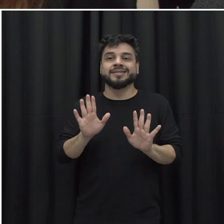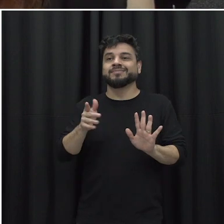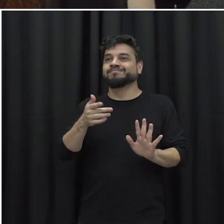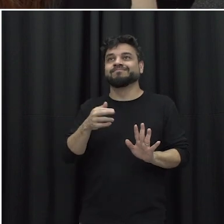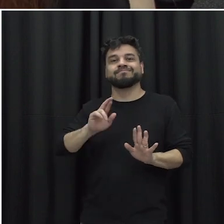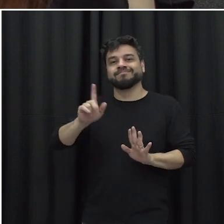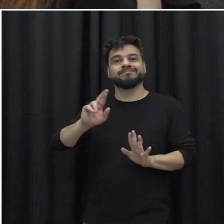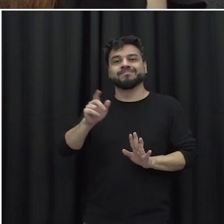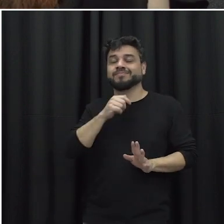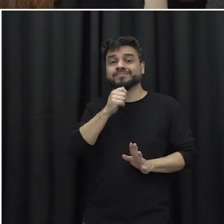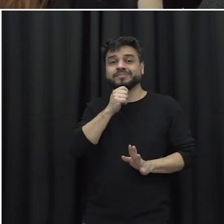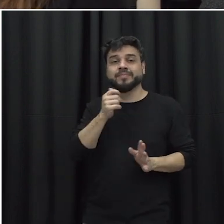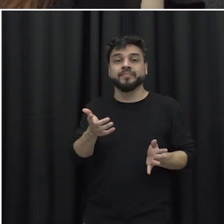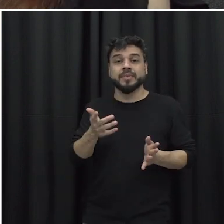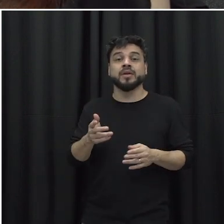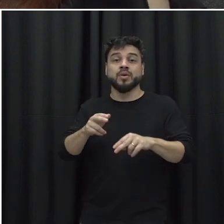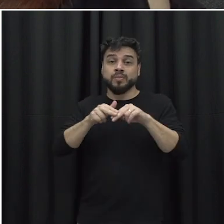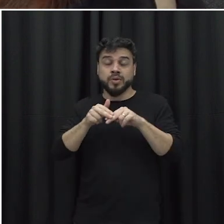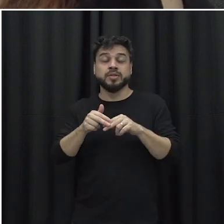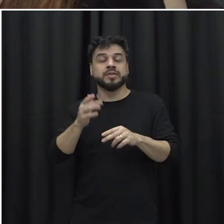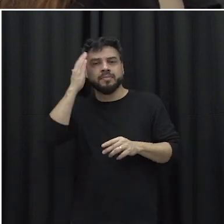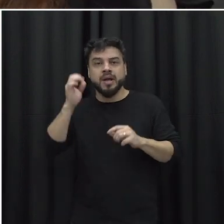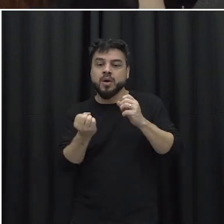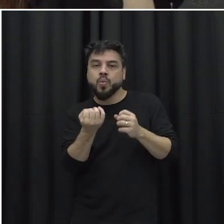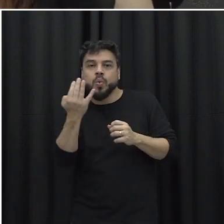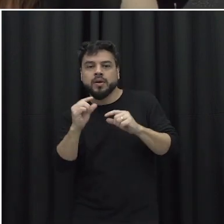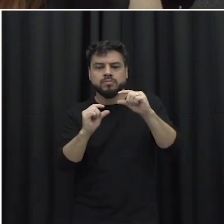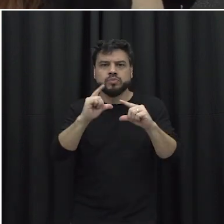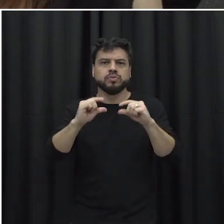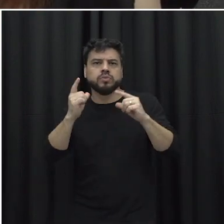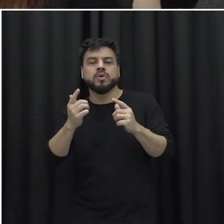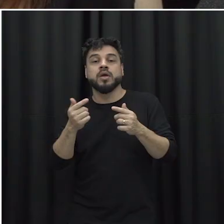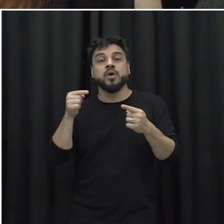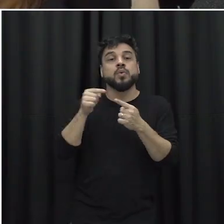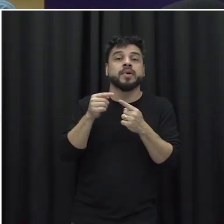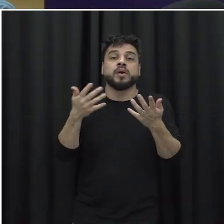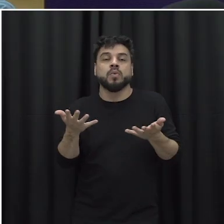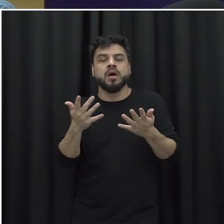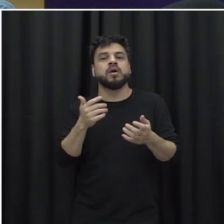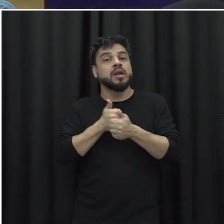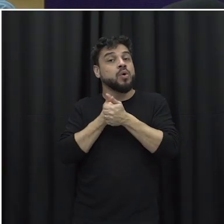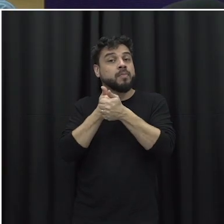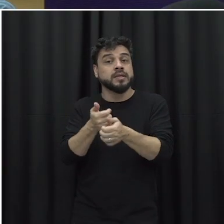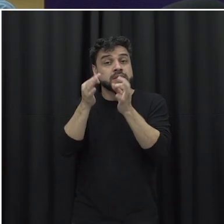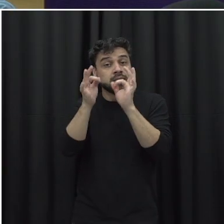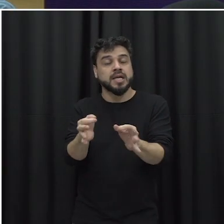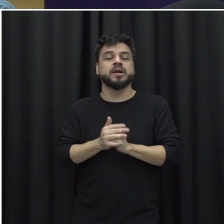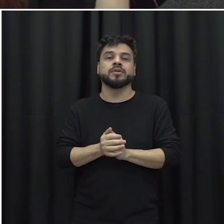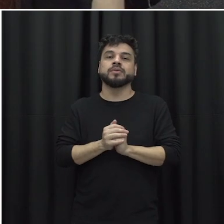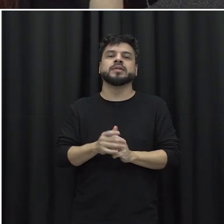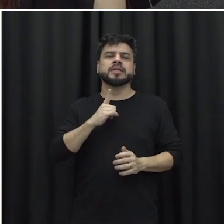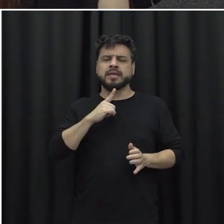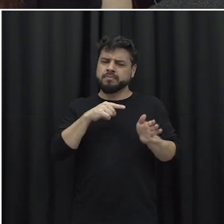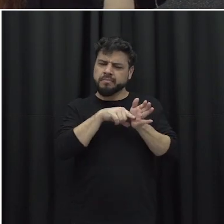essa questão da dose, saber como tomar, por que tomar, né, ter o acompanhamento adequado, né, a gente ter estudos para